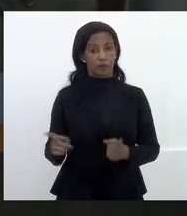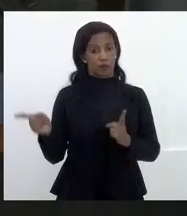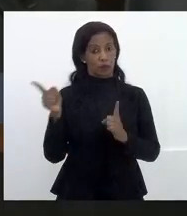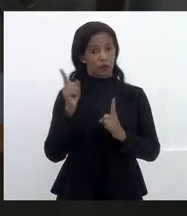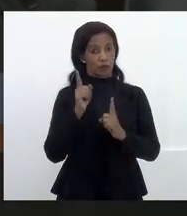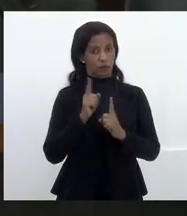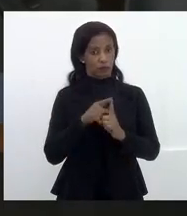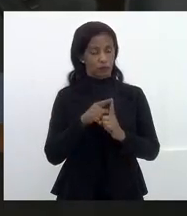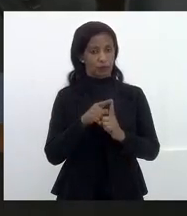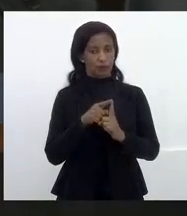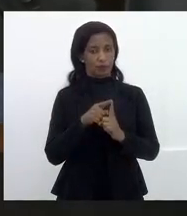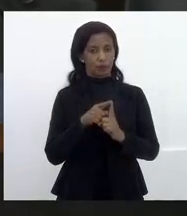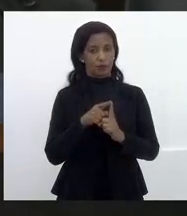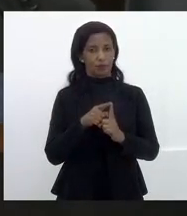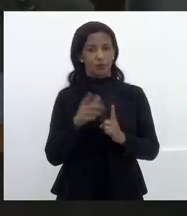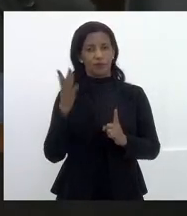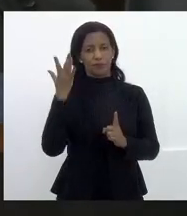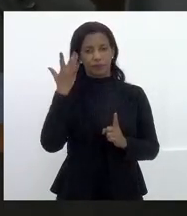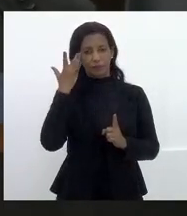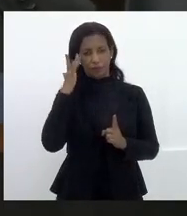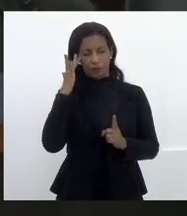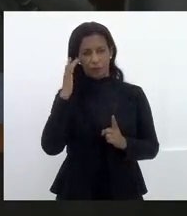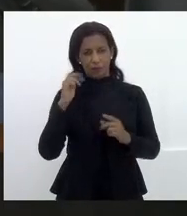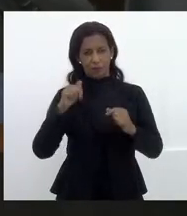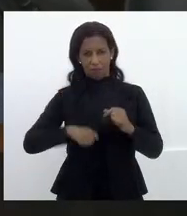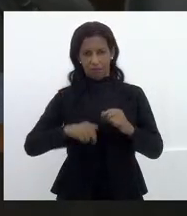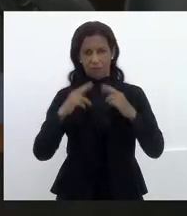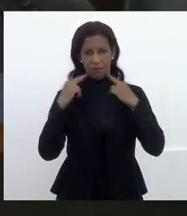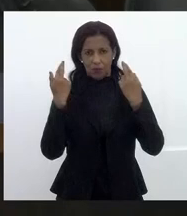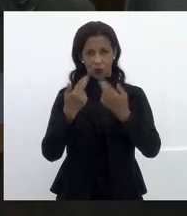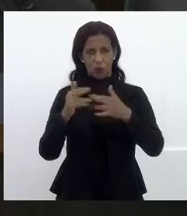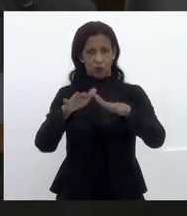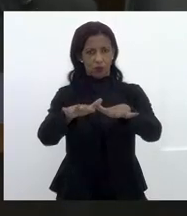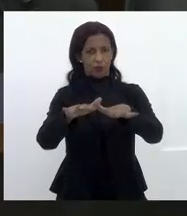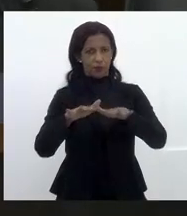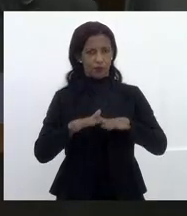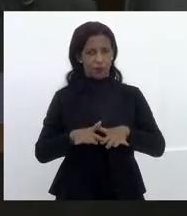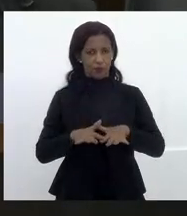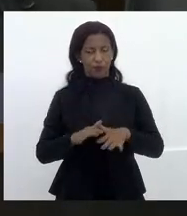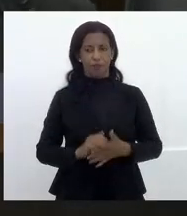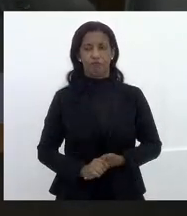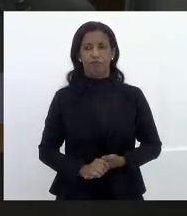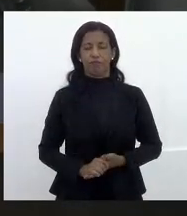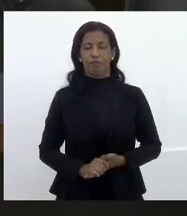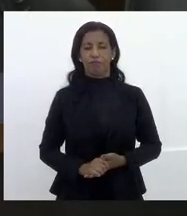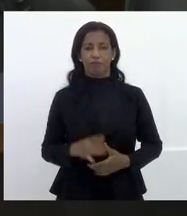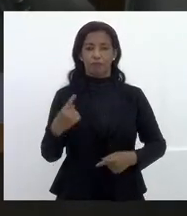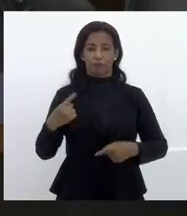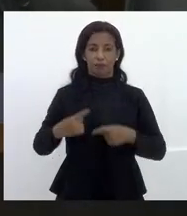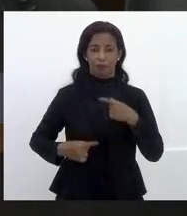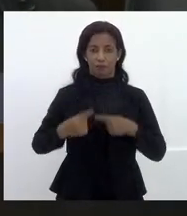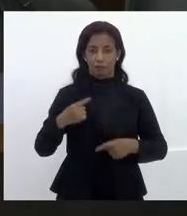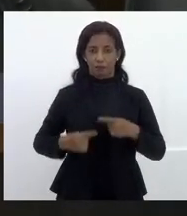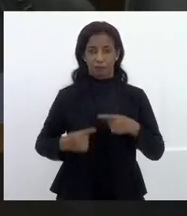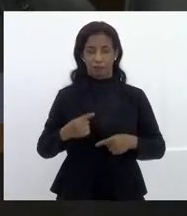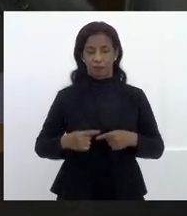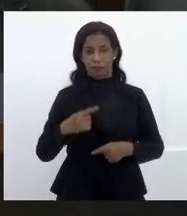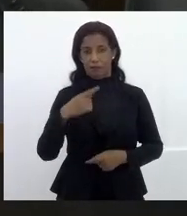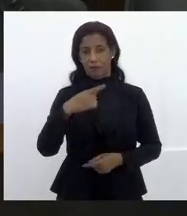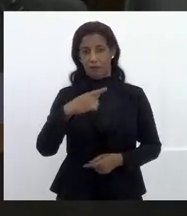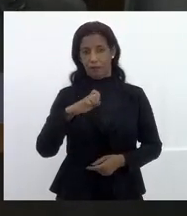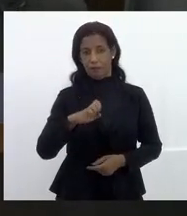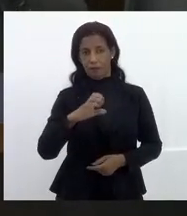Eu acho que esta audiência pública e vai debater a